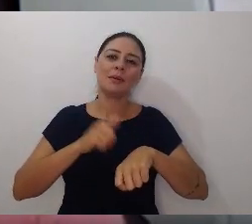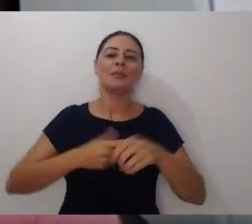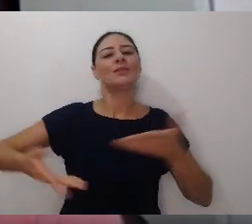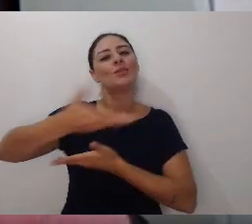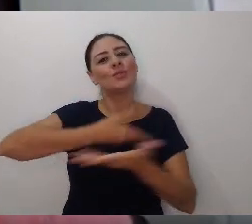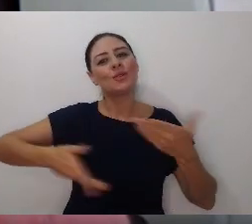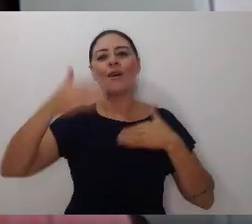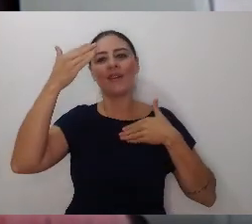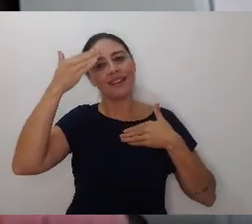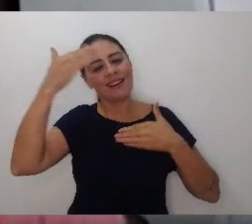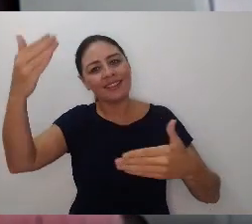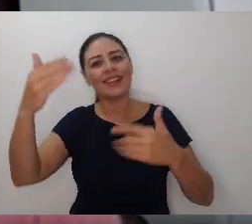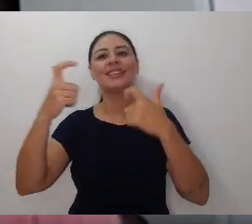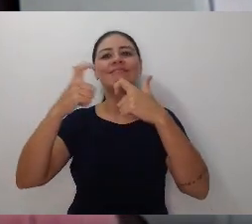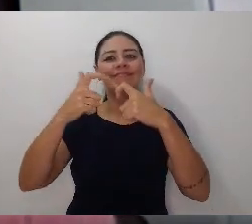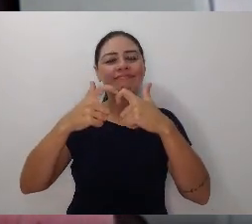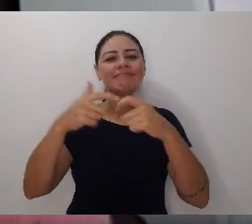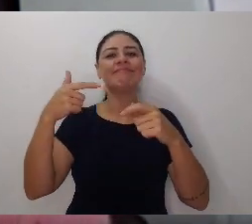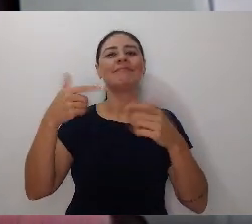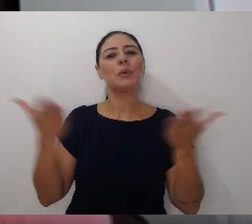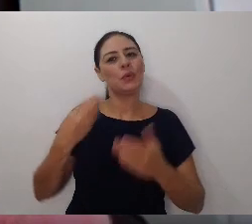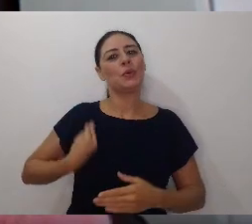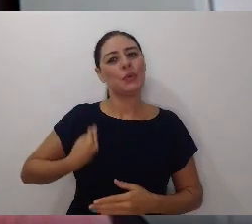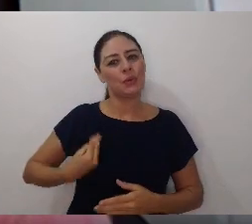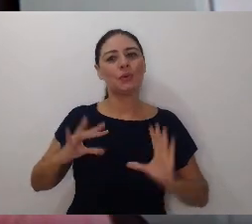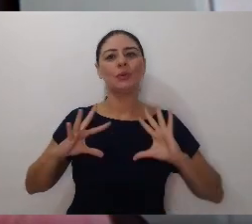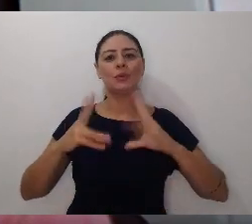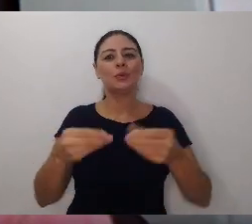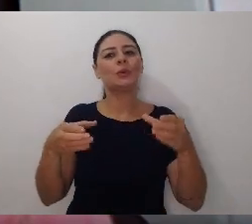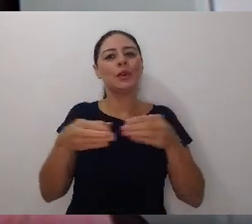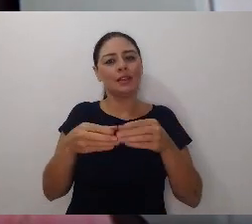quiser, para que a gente possa ter mais momentos de troca. E agradeço,